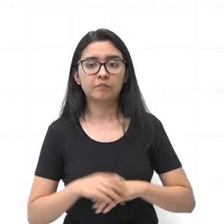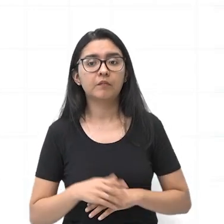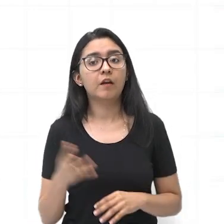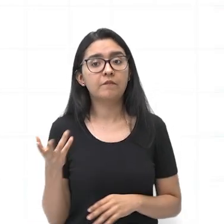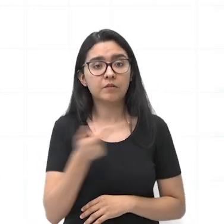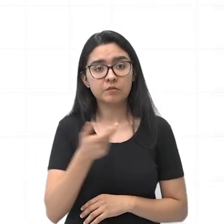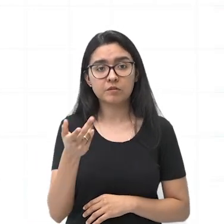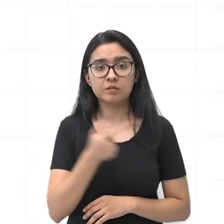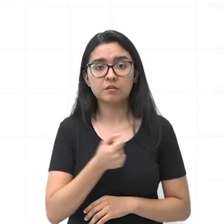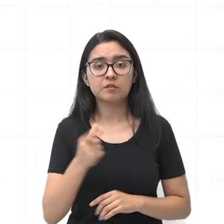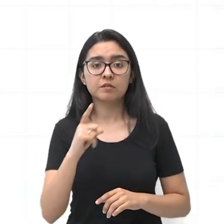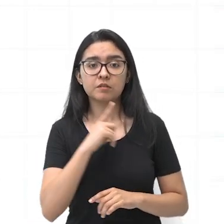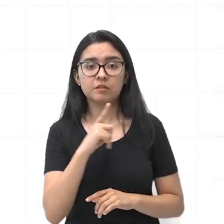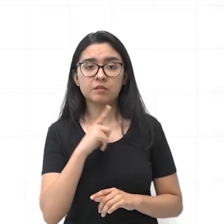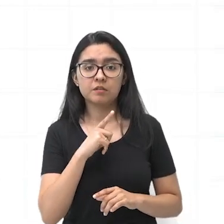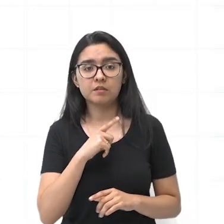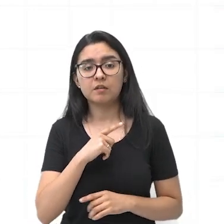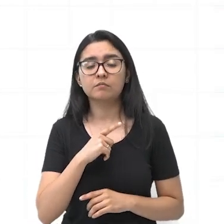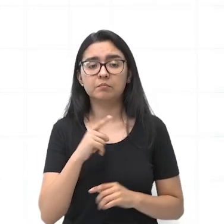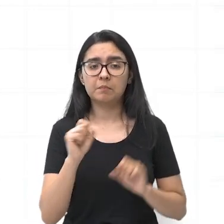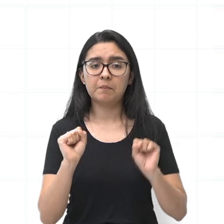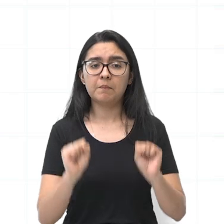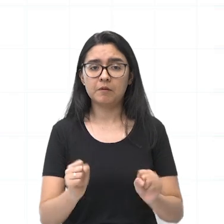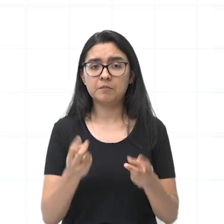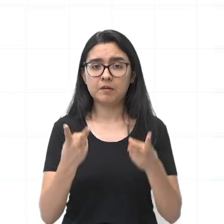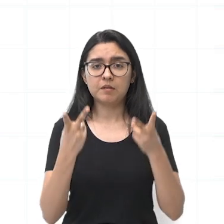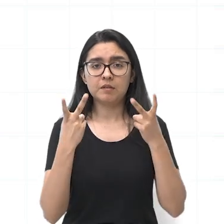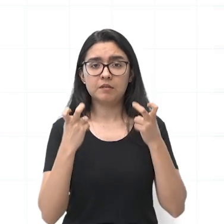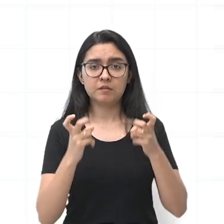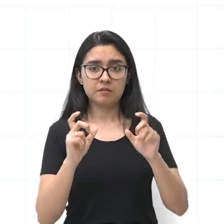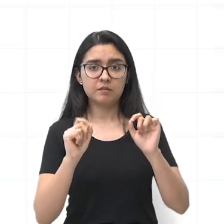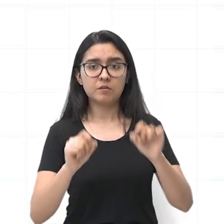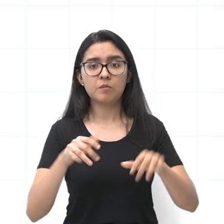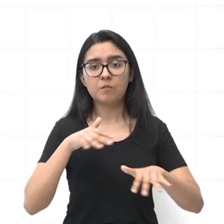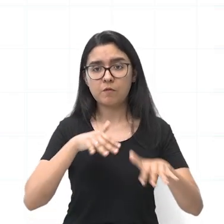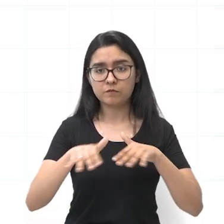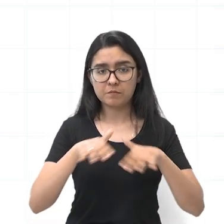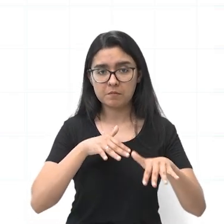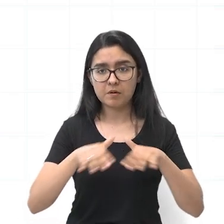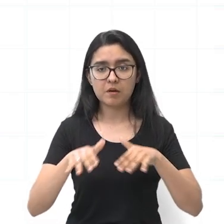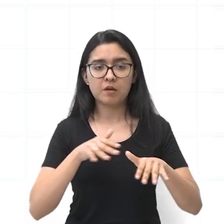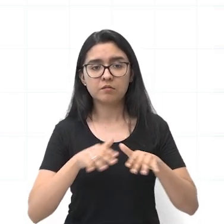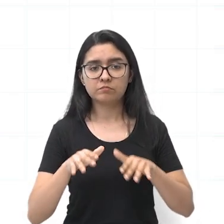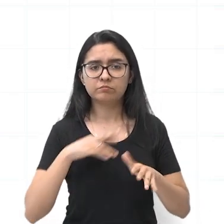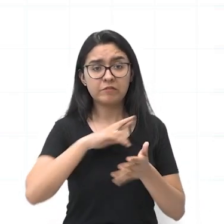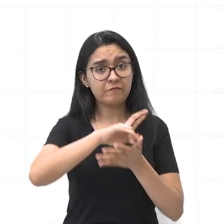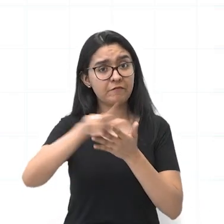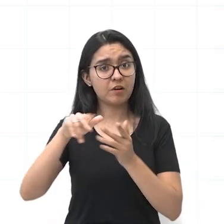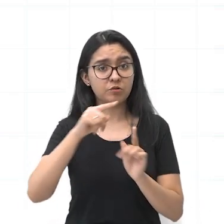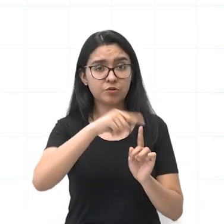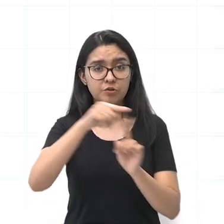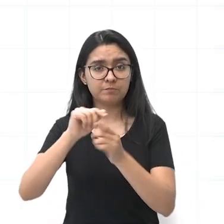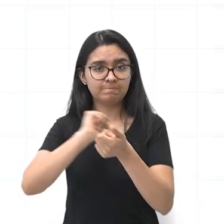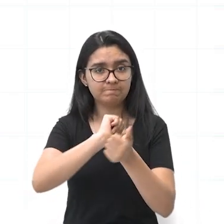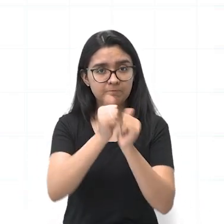A velocidade ela está presente e pode ser notada na execução dos movimentos em diversas modalidades. Por exemplo,